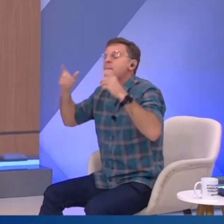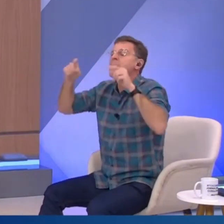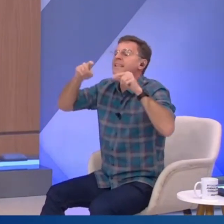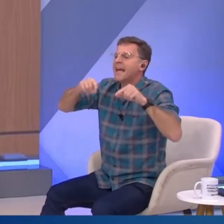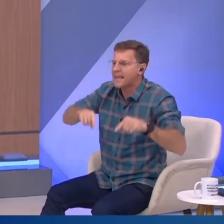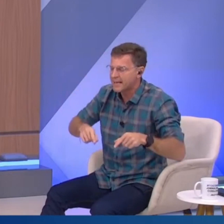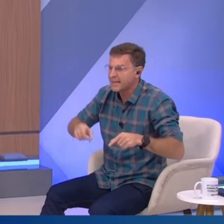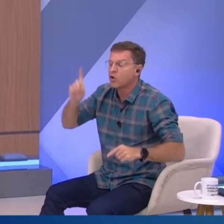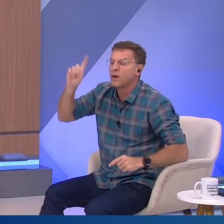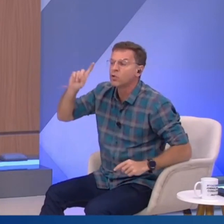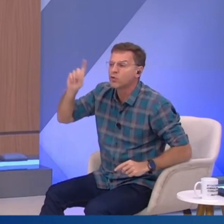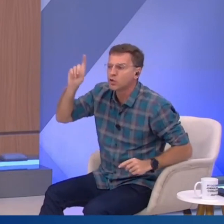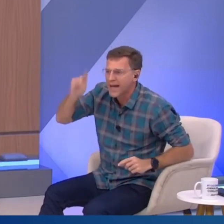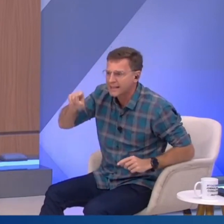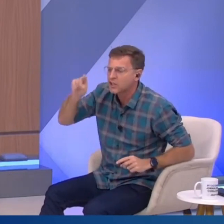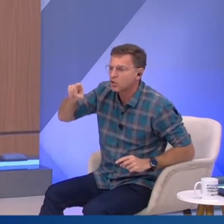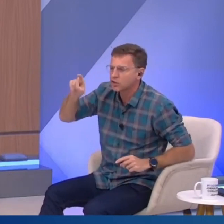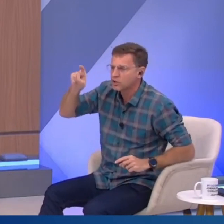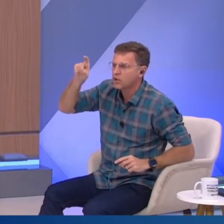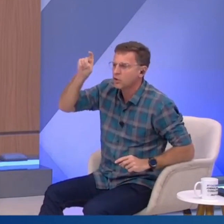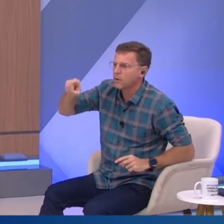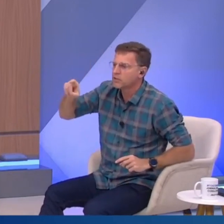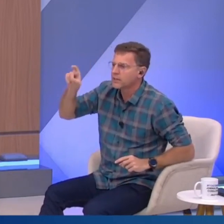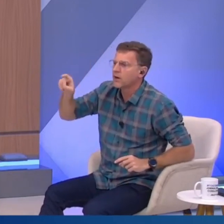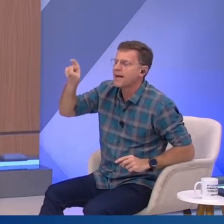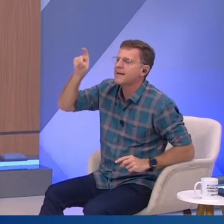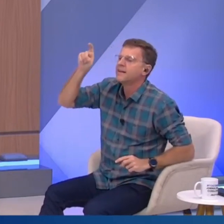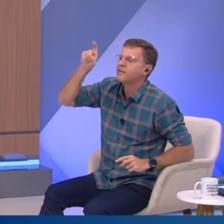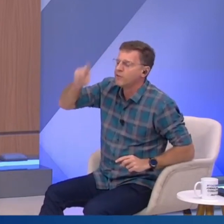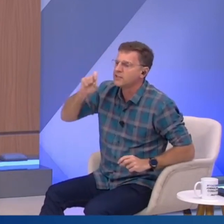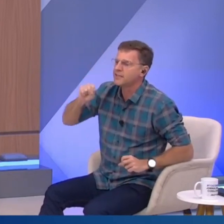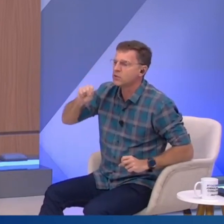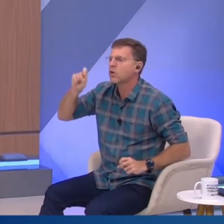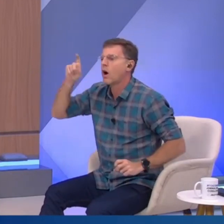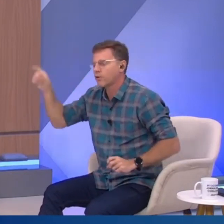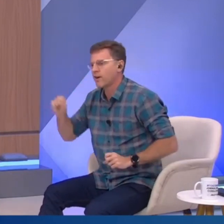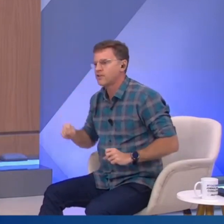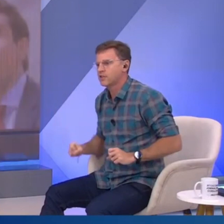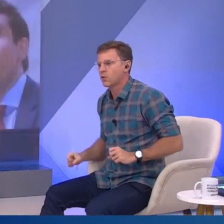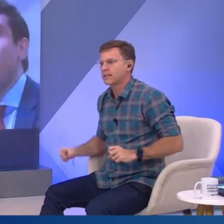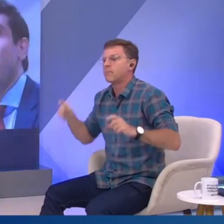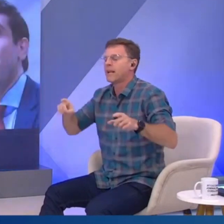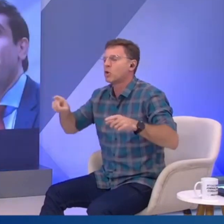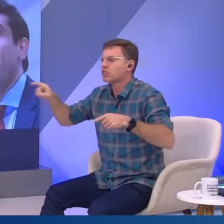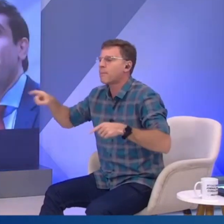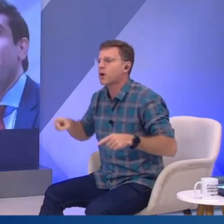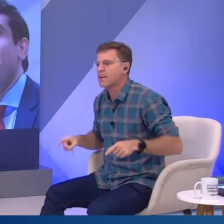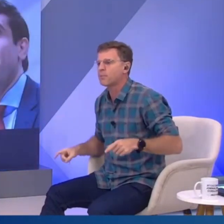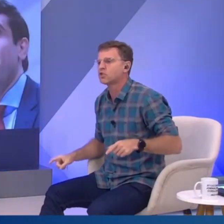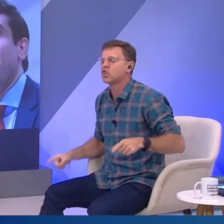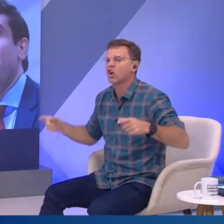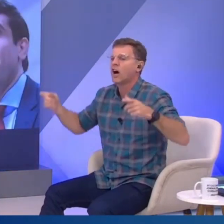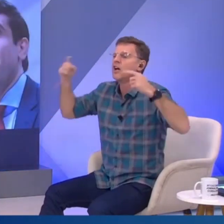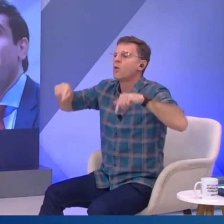que quem manda é ele Eu não duvido nada que hoje o banco central caia 25 ao invés de 50 para ele mostrar